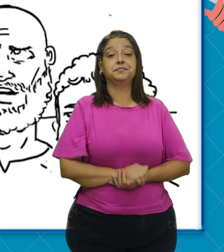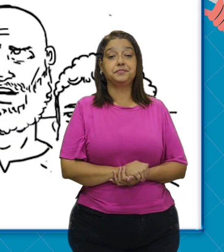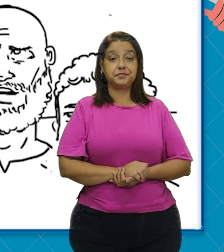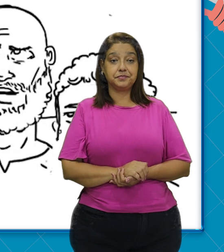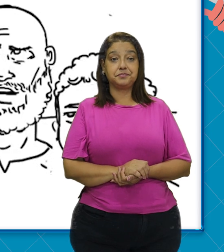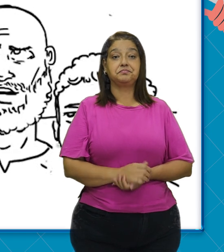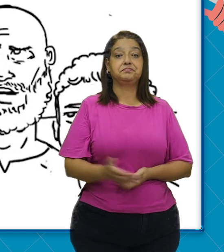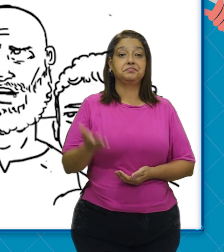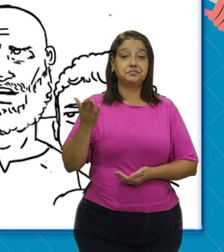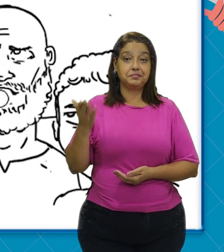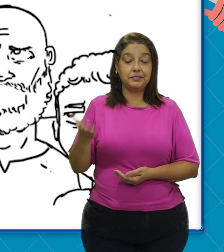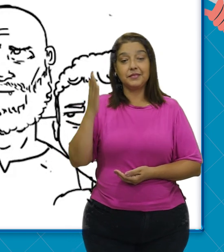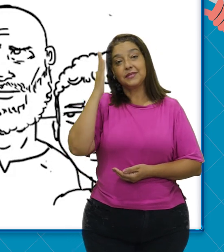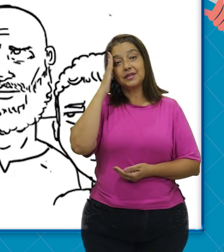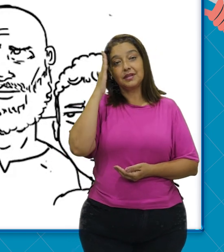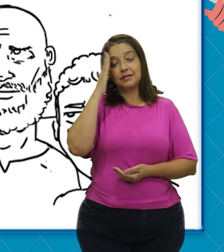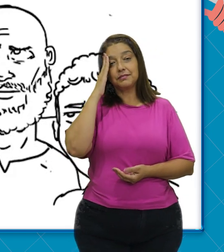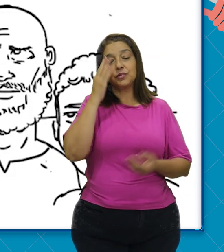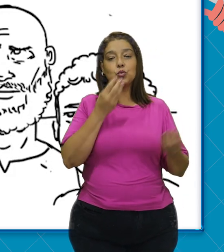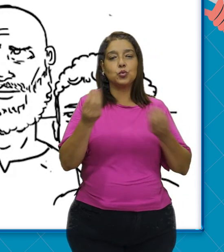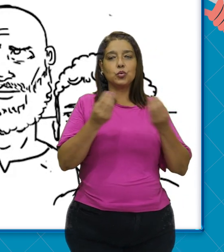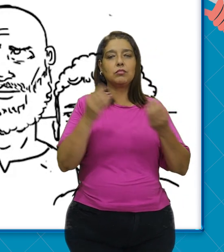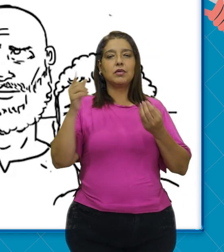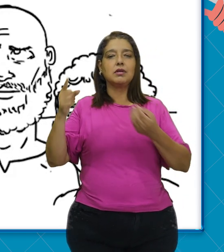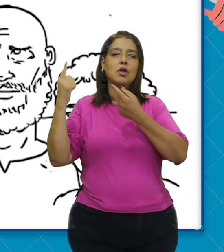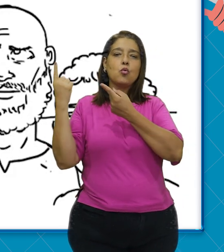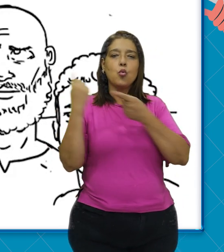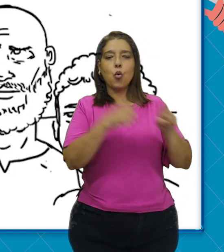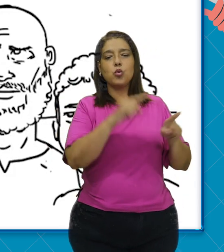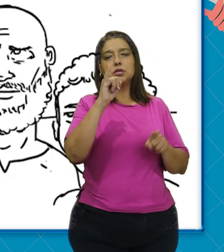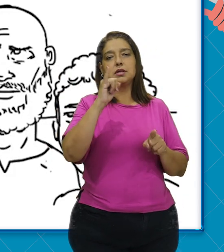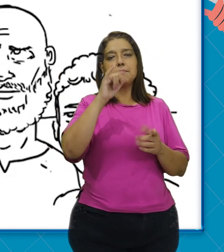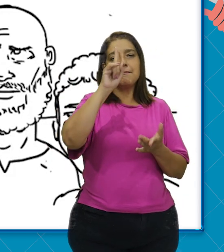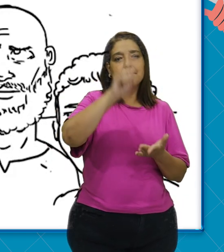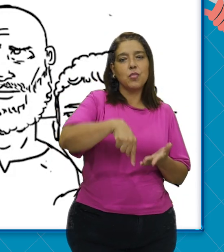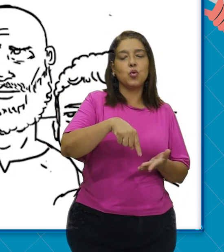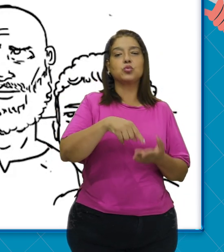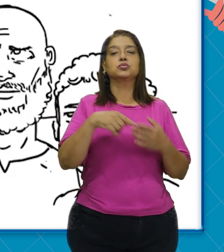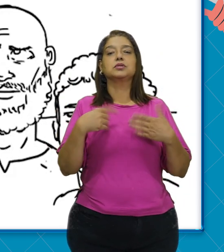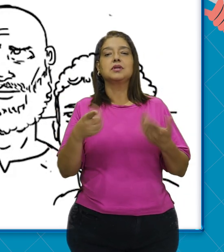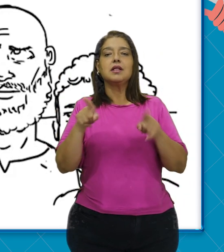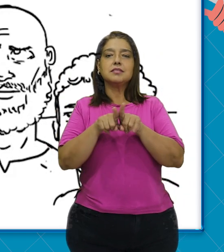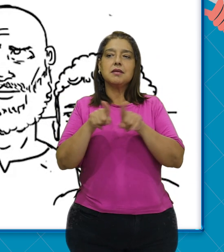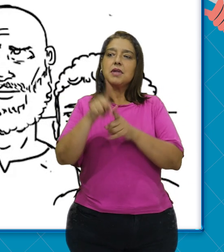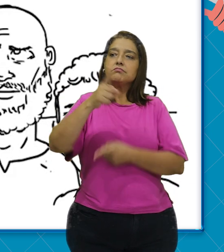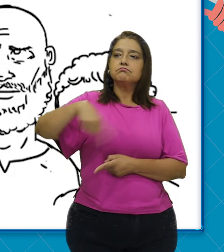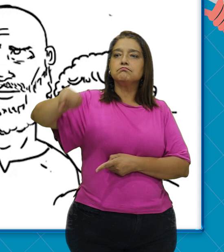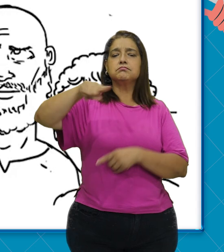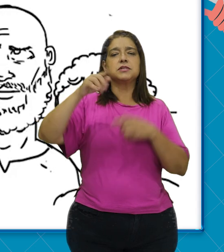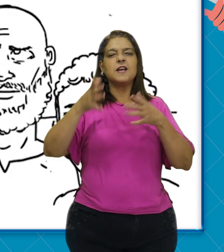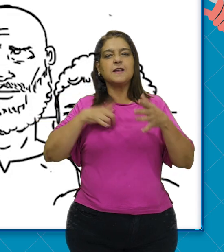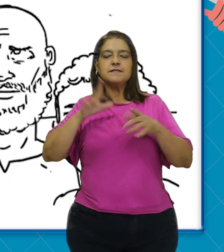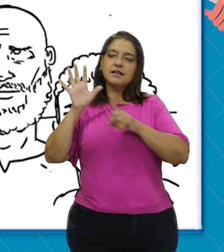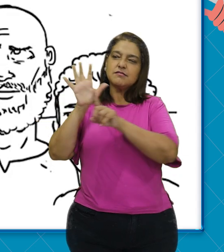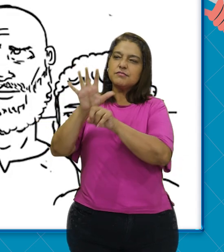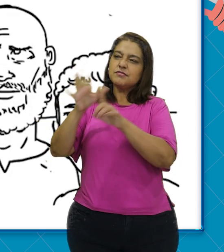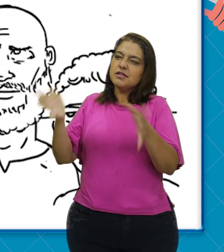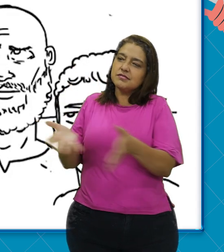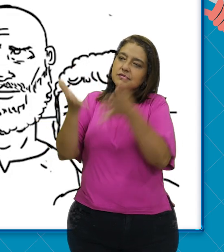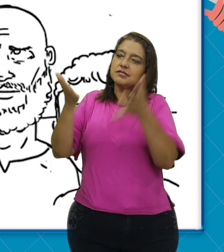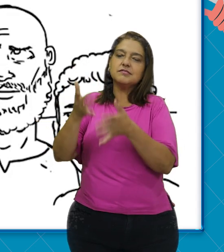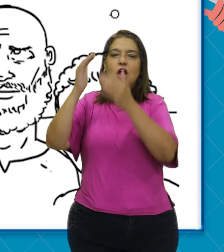de discordar nesse ponto com a República, ele era contra os impostos e incentivava a população a desrespeitar as autoridades